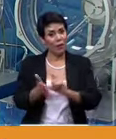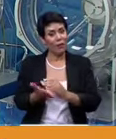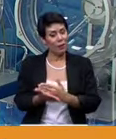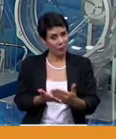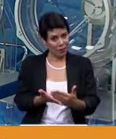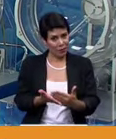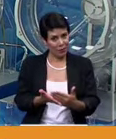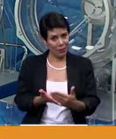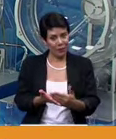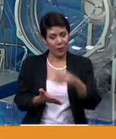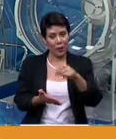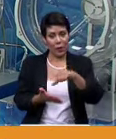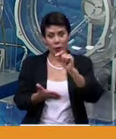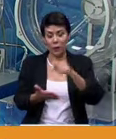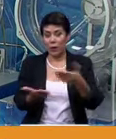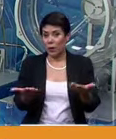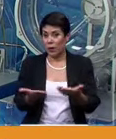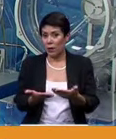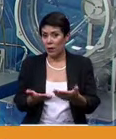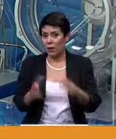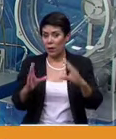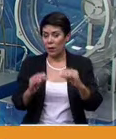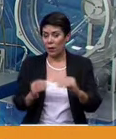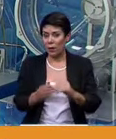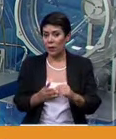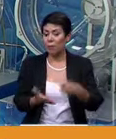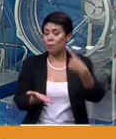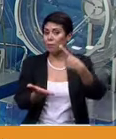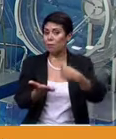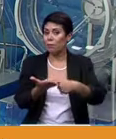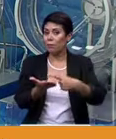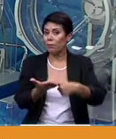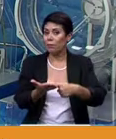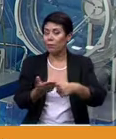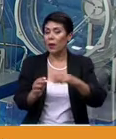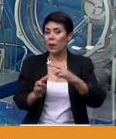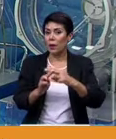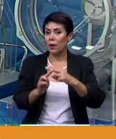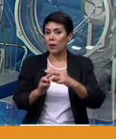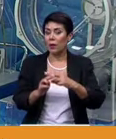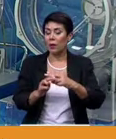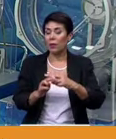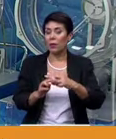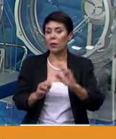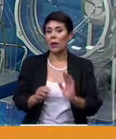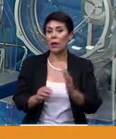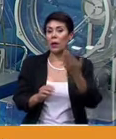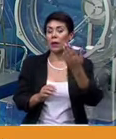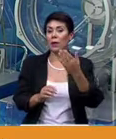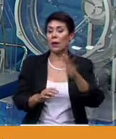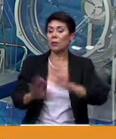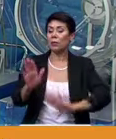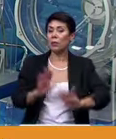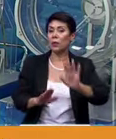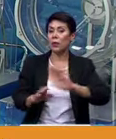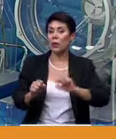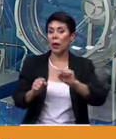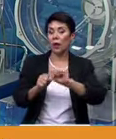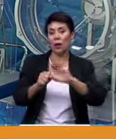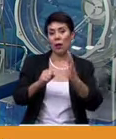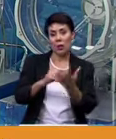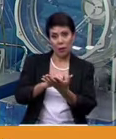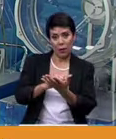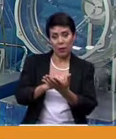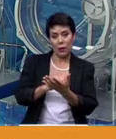de iniciarmos os demais sorteios desta noite, reafirmamos o compromisso da Caixa com as ações de prevenção à Covid-19,